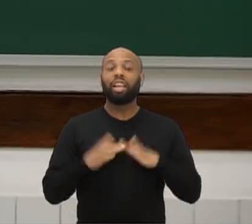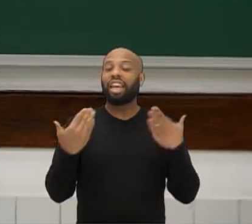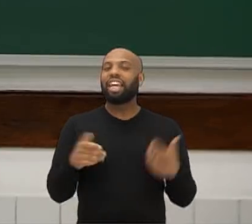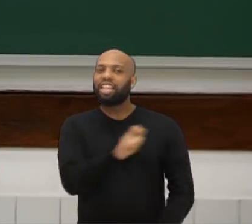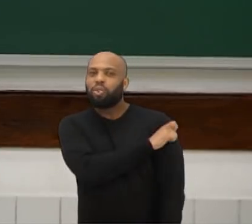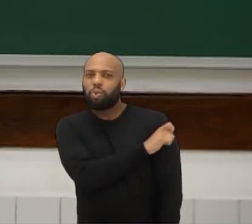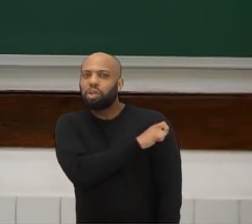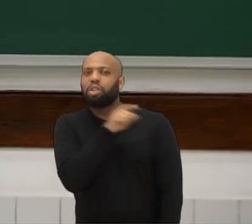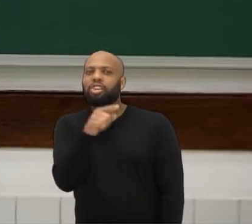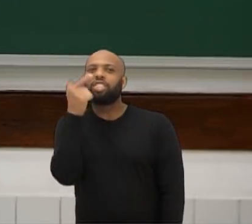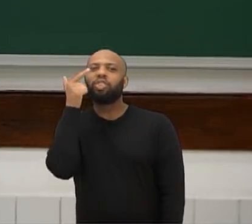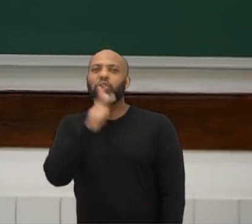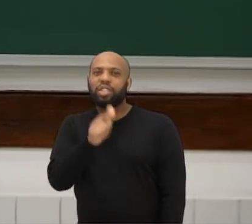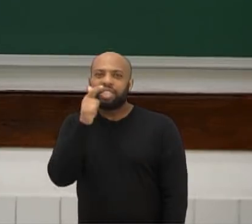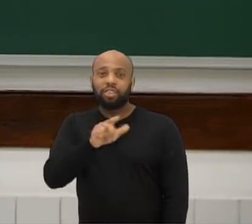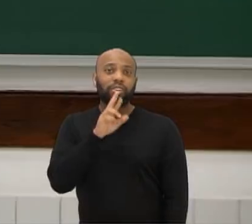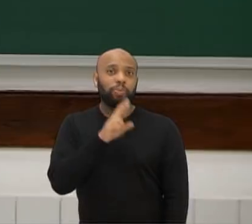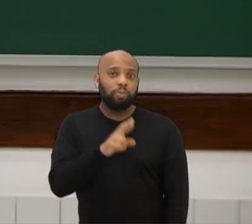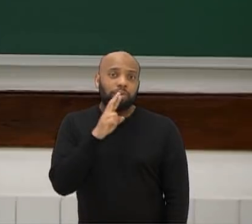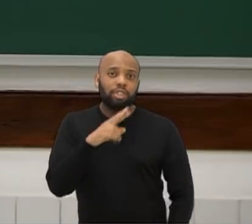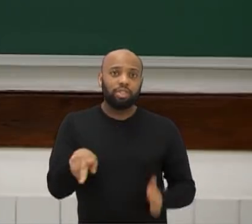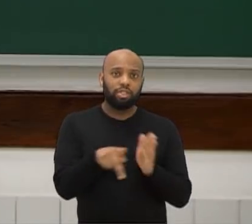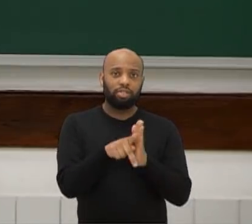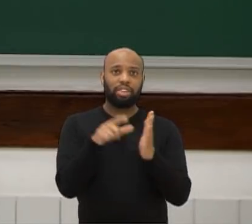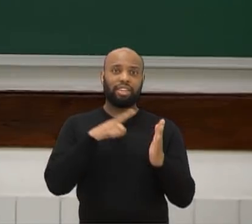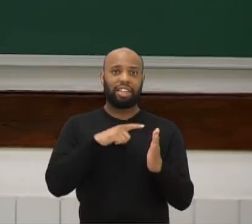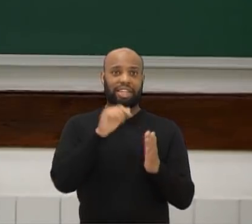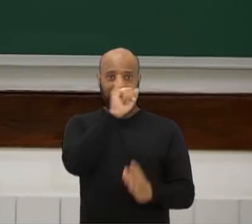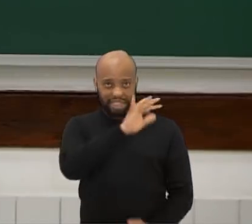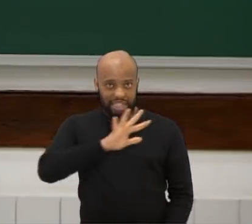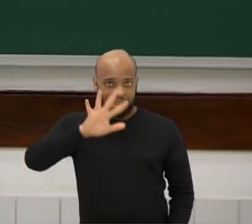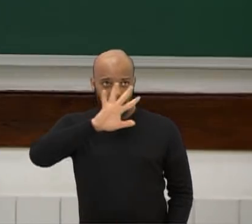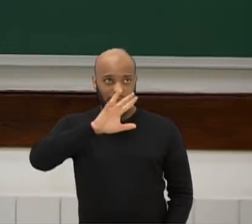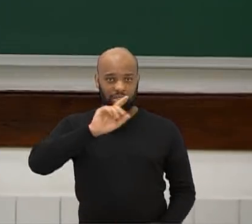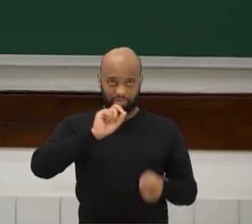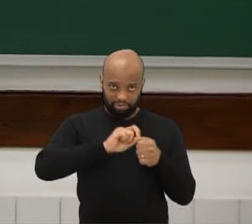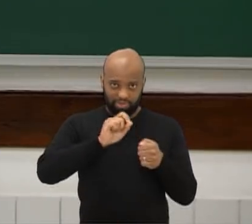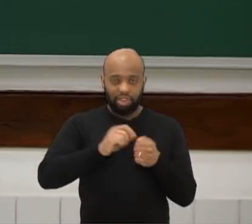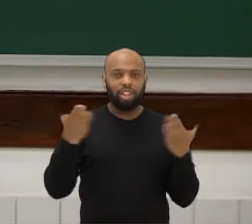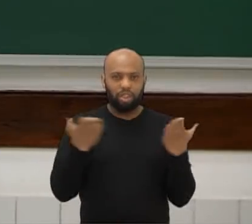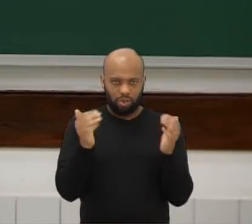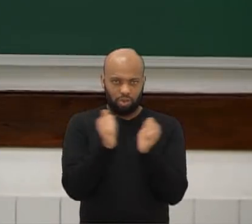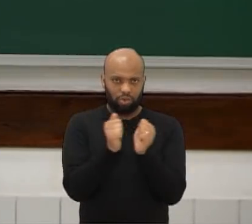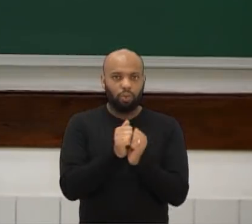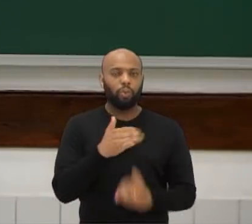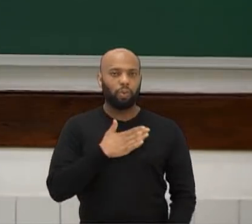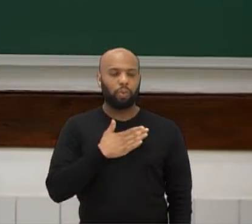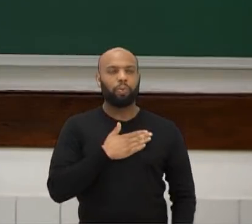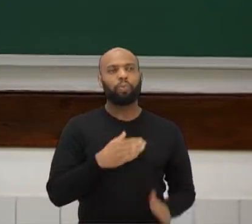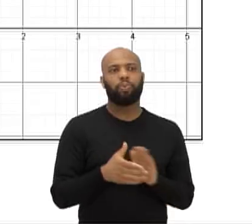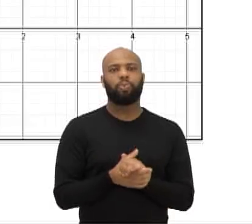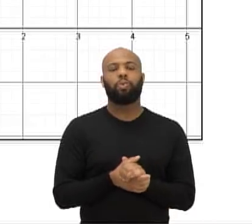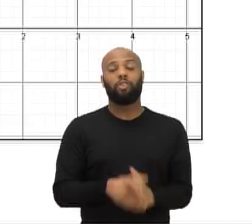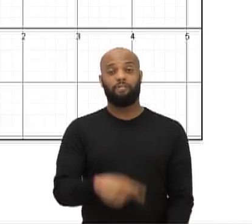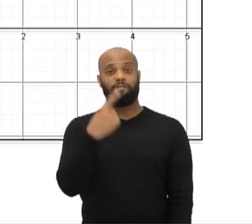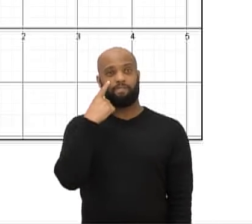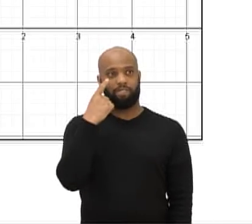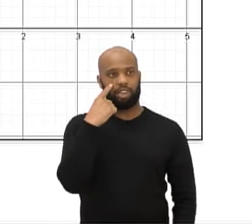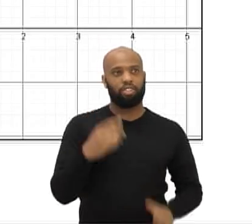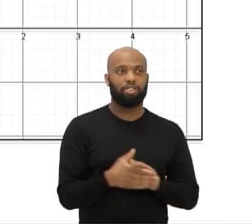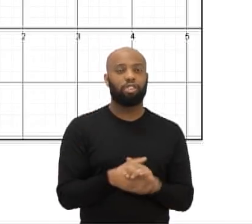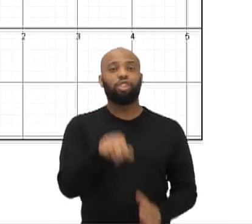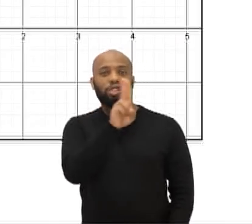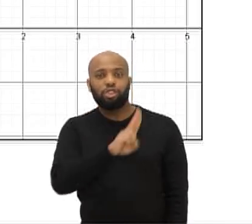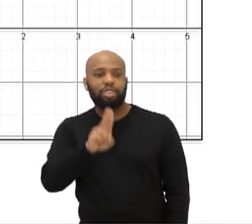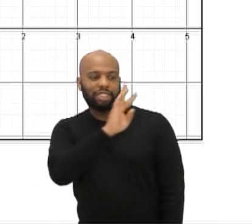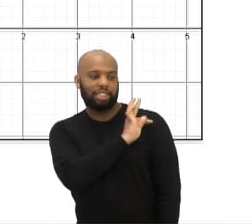Então, alunos, conseguiram fazer ali a transferência da imagem? Vem com o professor, vamos confirmar aqui? Veja lá,